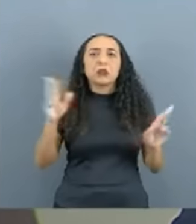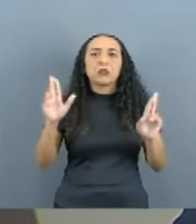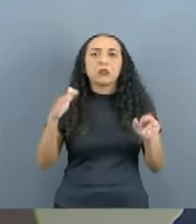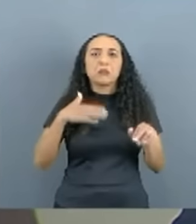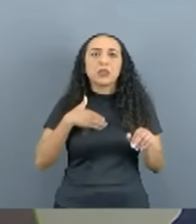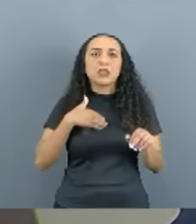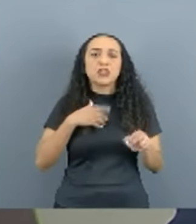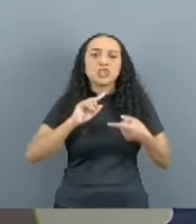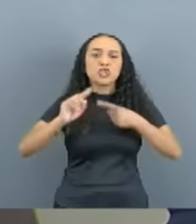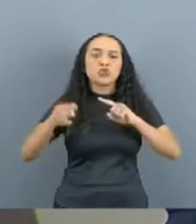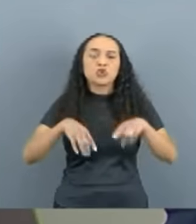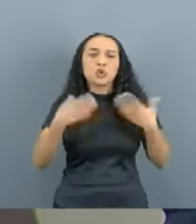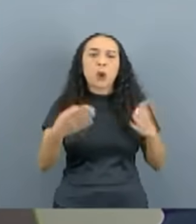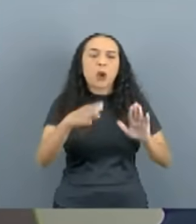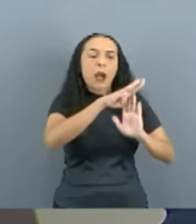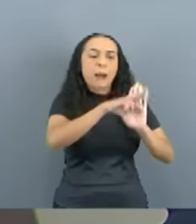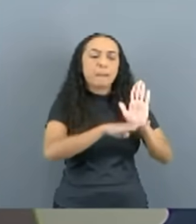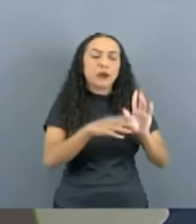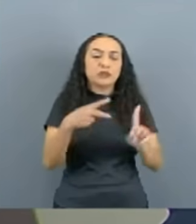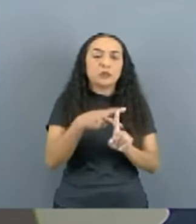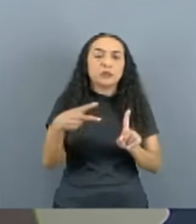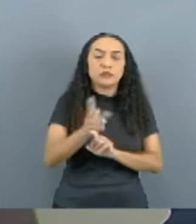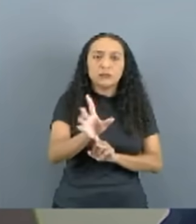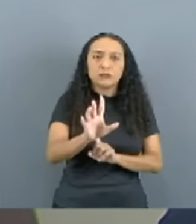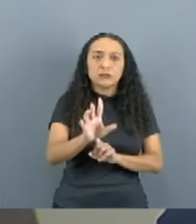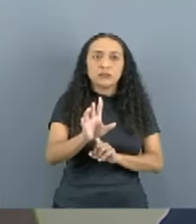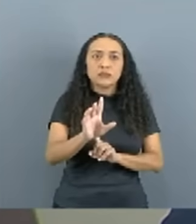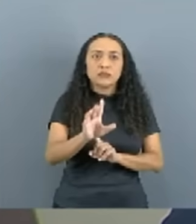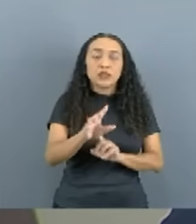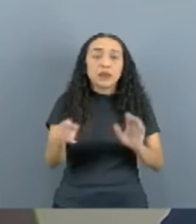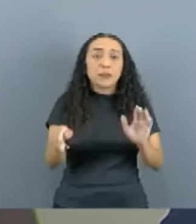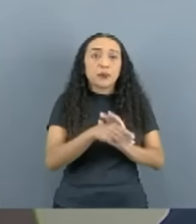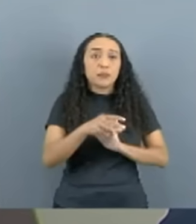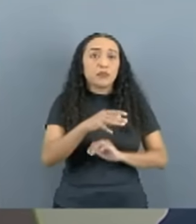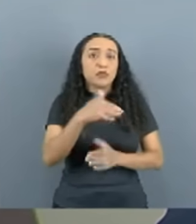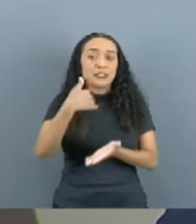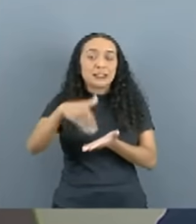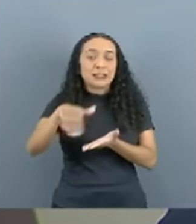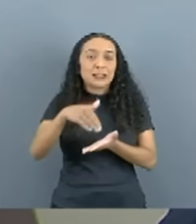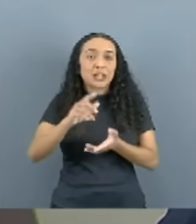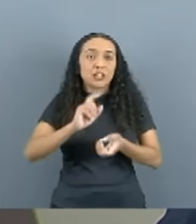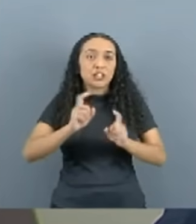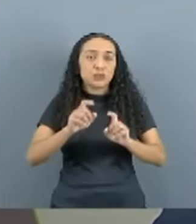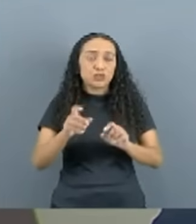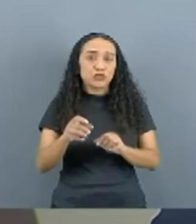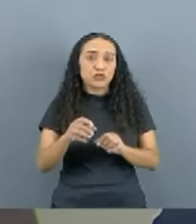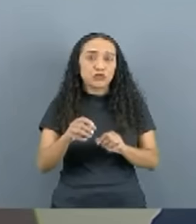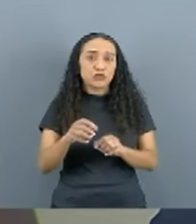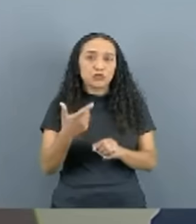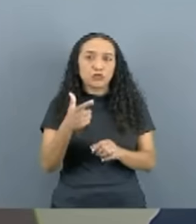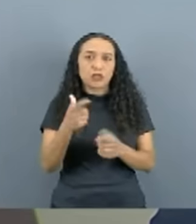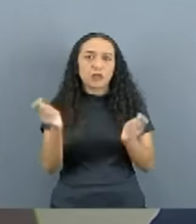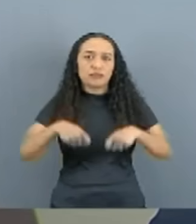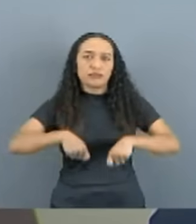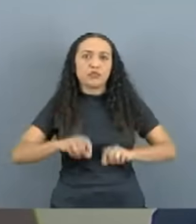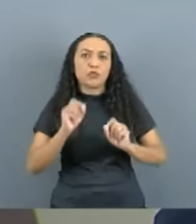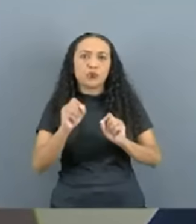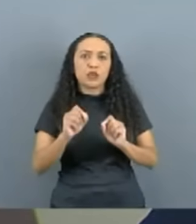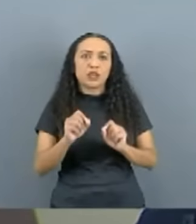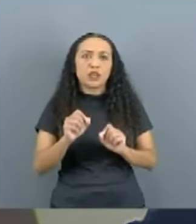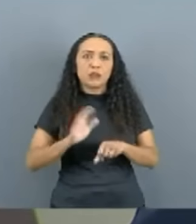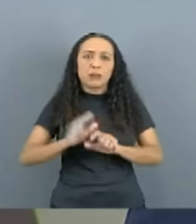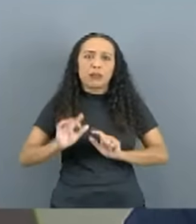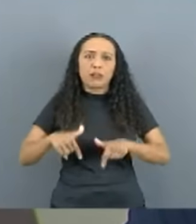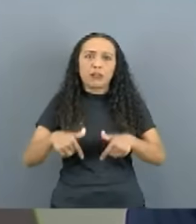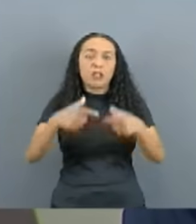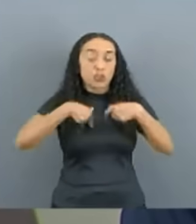do Conselho Nacional de Previdência Social. Quem define a pauta do presidente social é o ministro. O secretário executivo não tem competência para agir nisso,